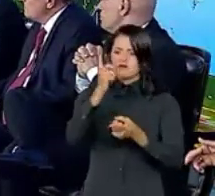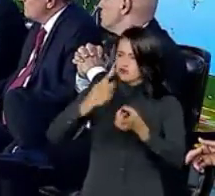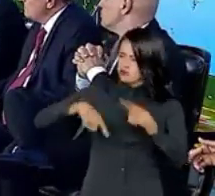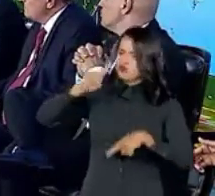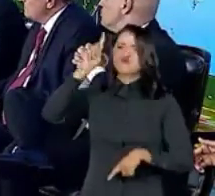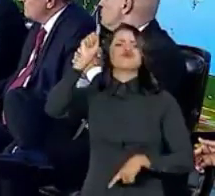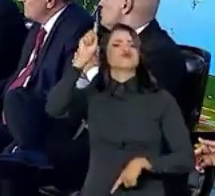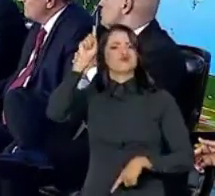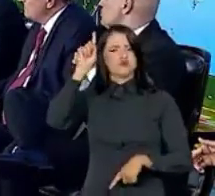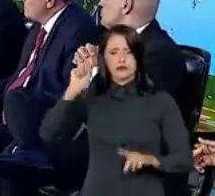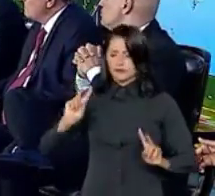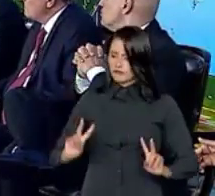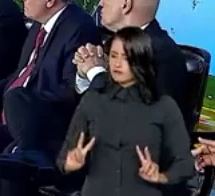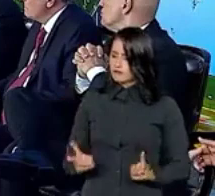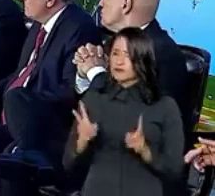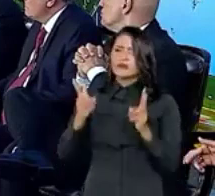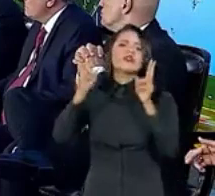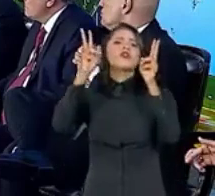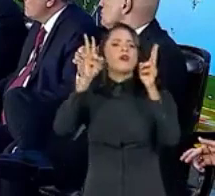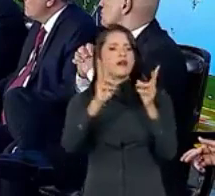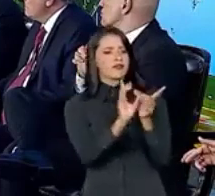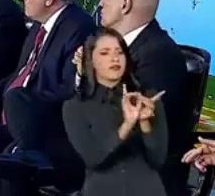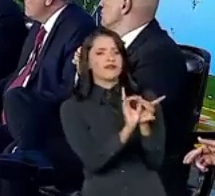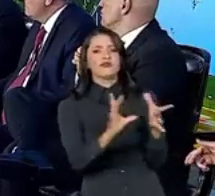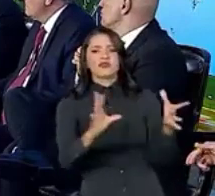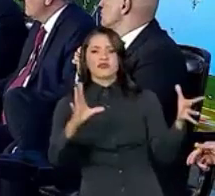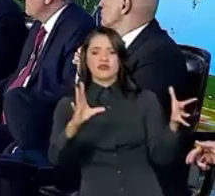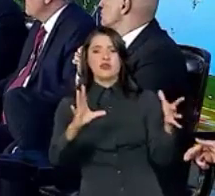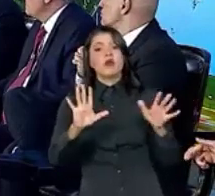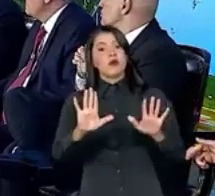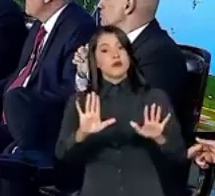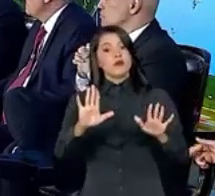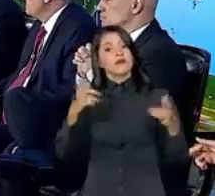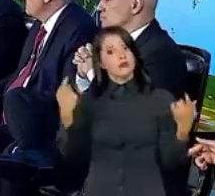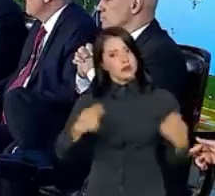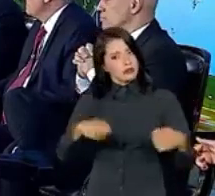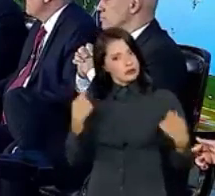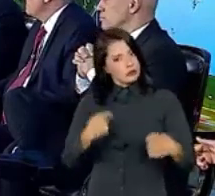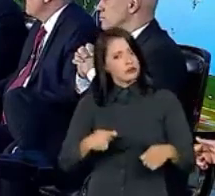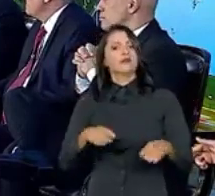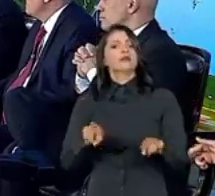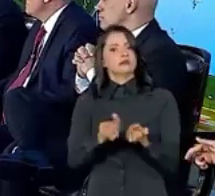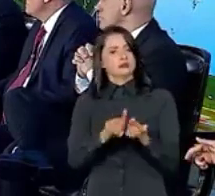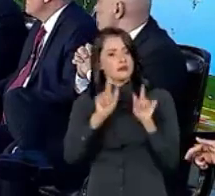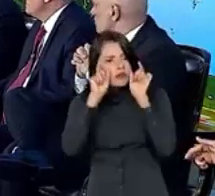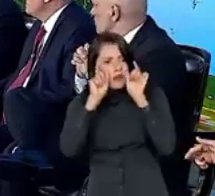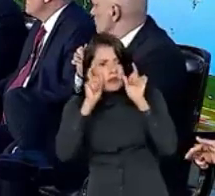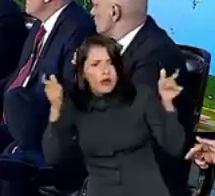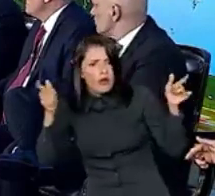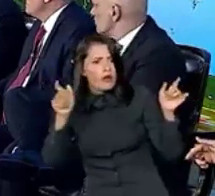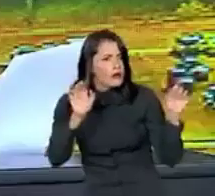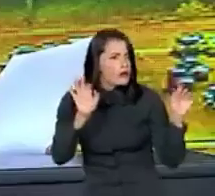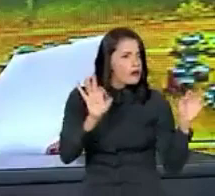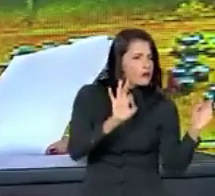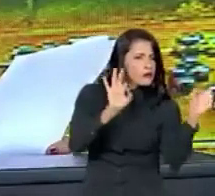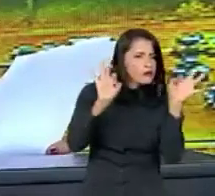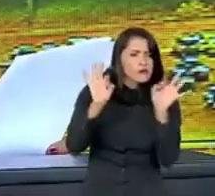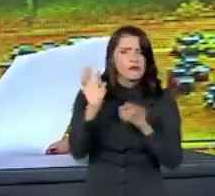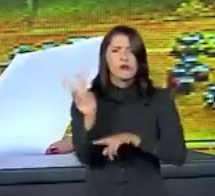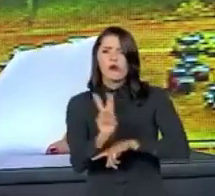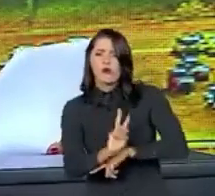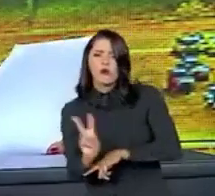e vitoriosa. Mas precisamos estar atentos e vigilantes. E